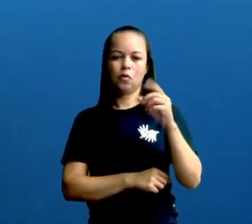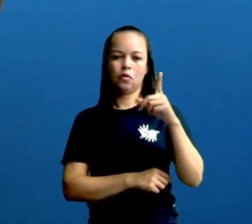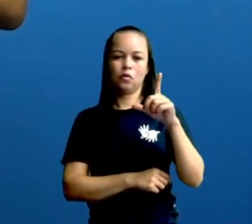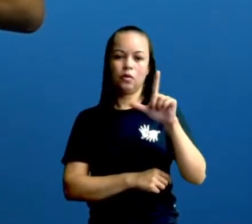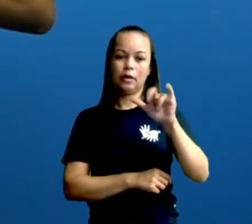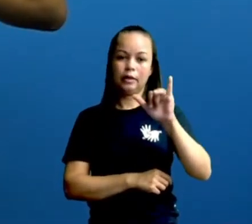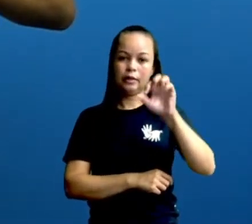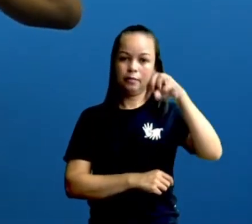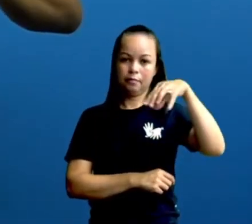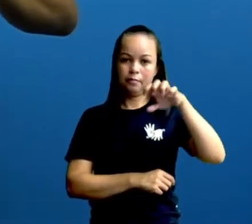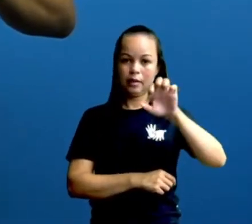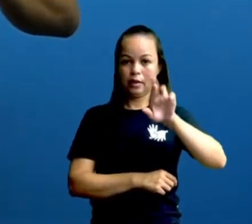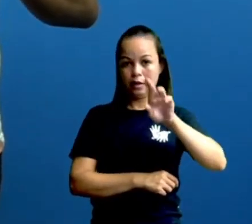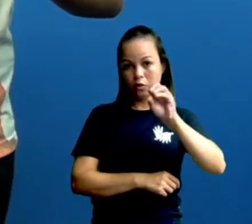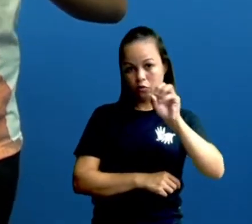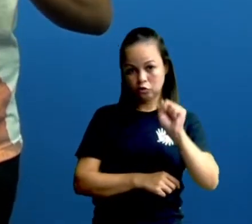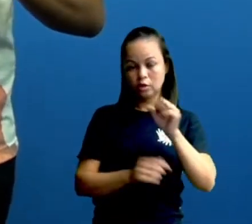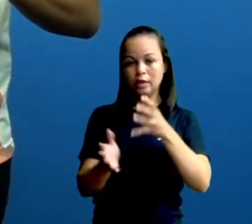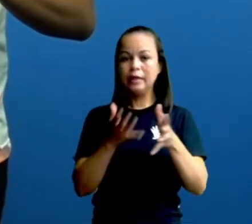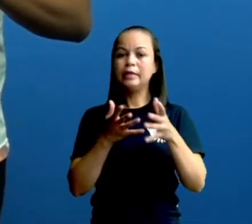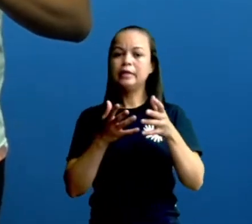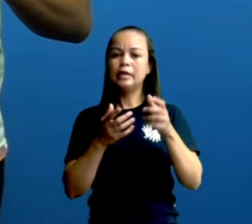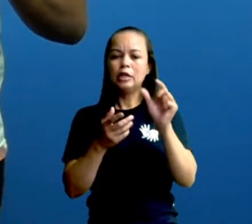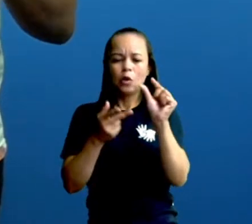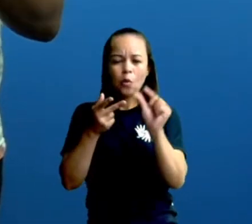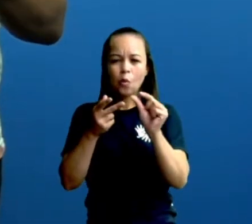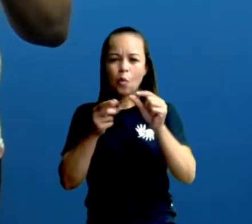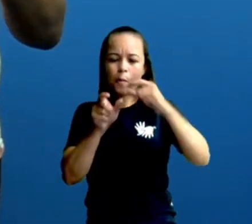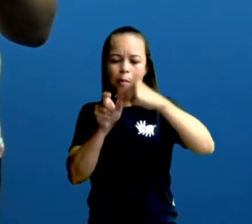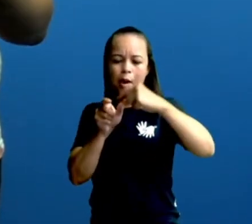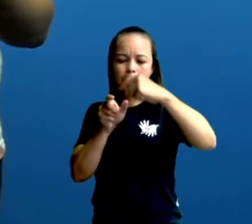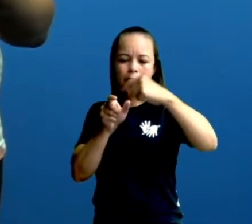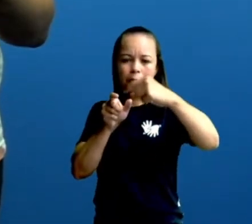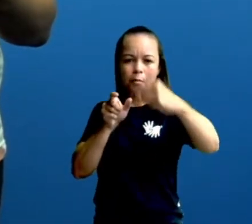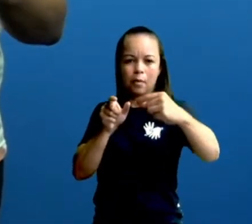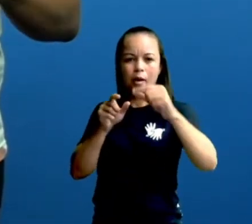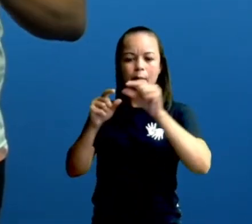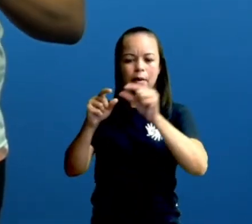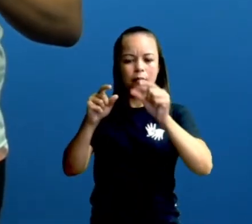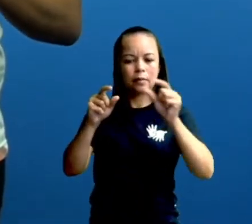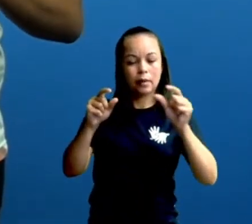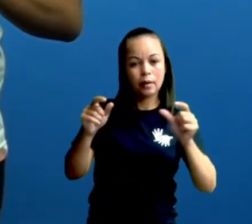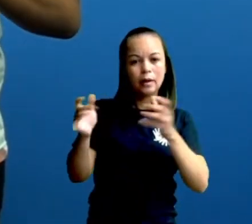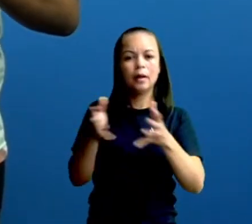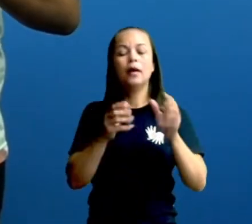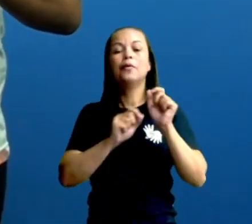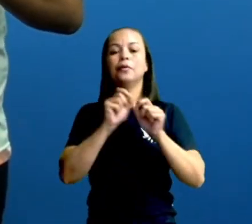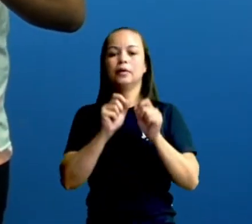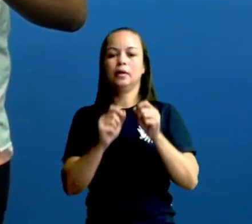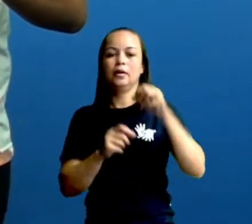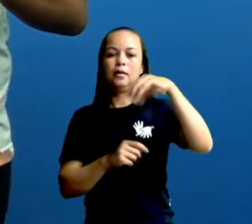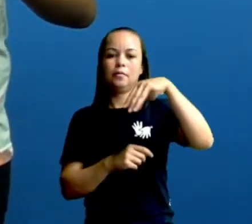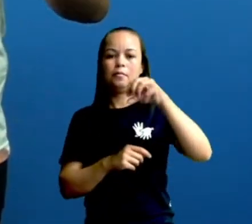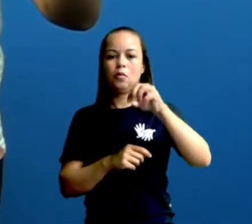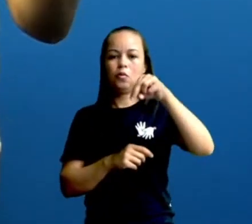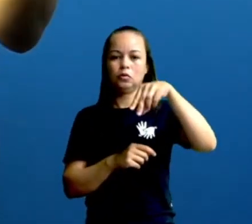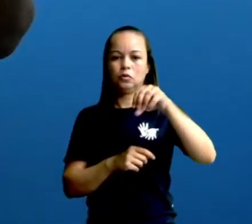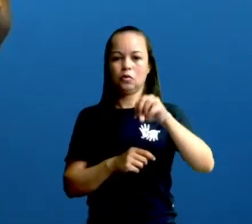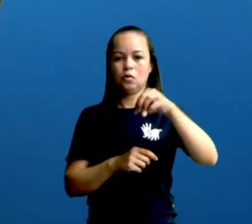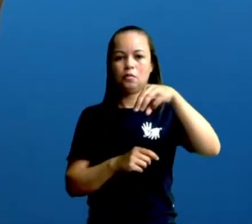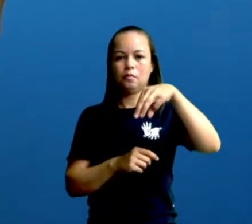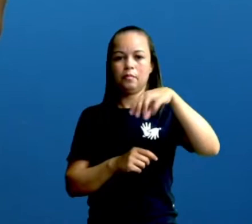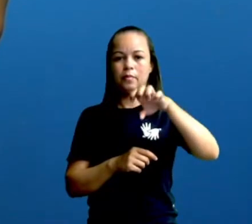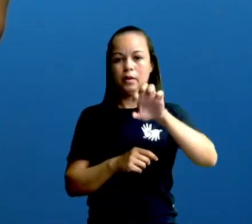esses vagõezinhos seriam os monômeros. Essa característica química que confere a ele um